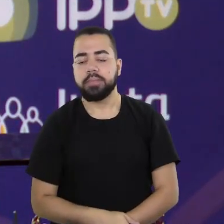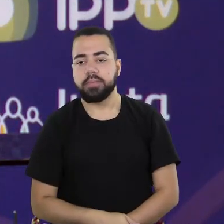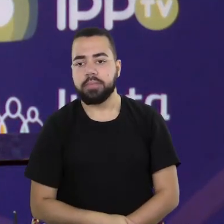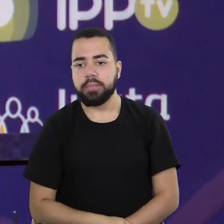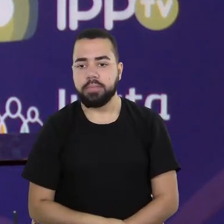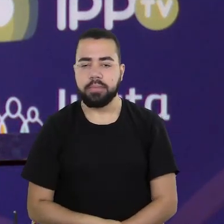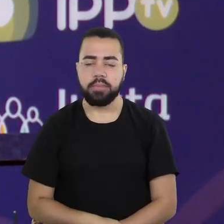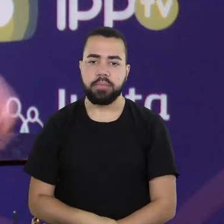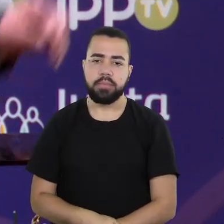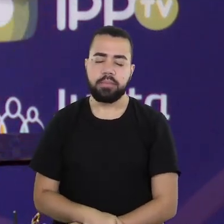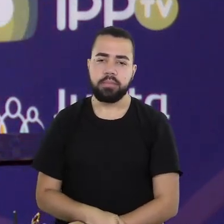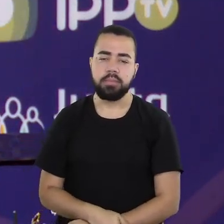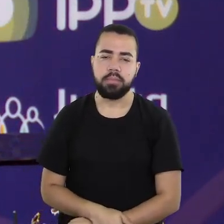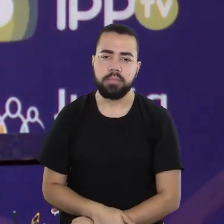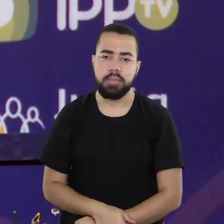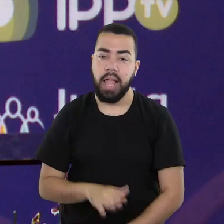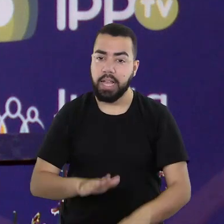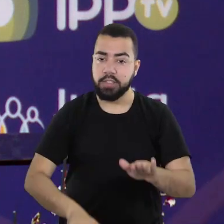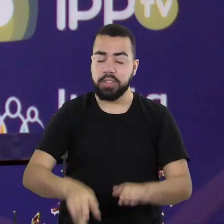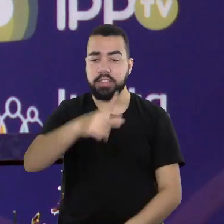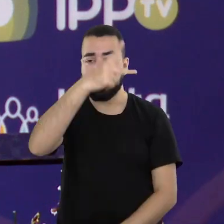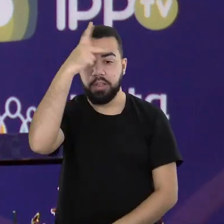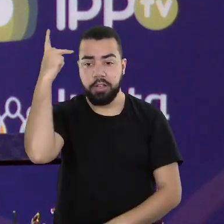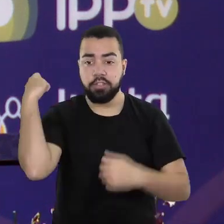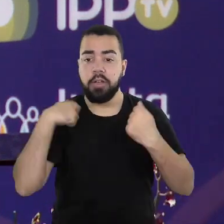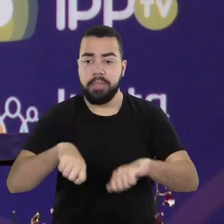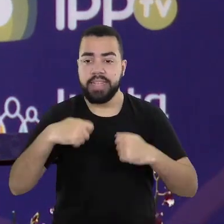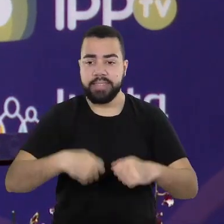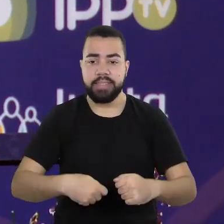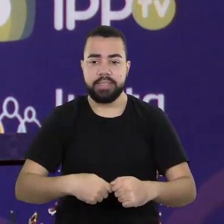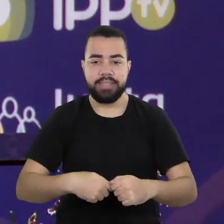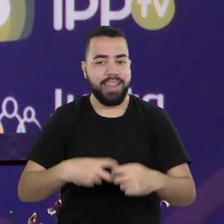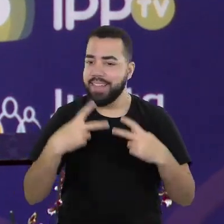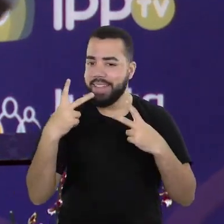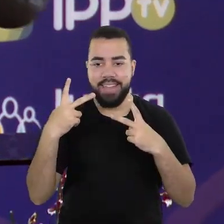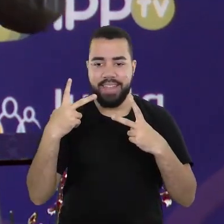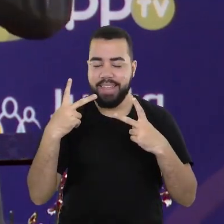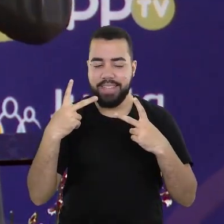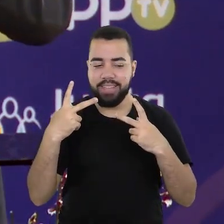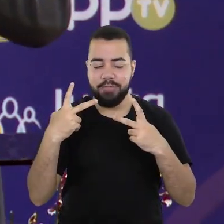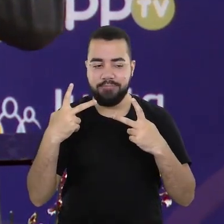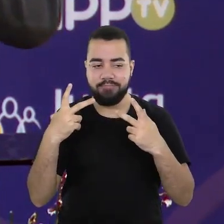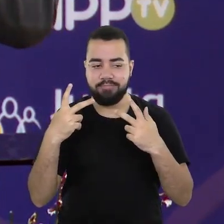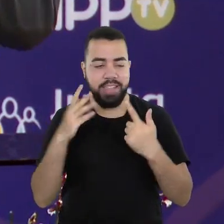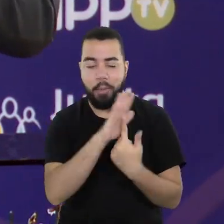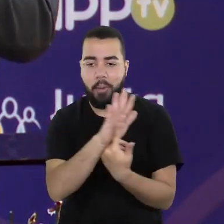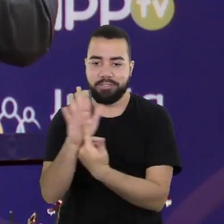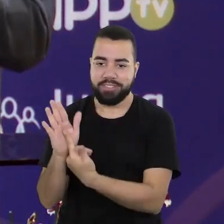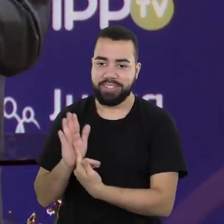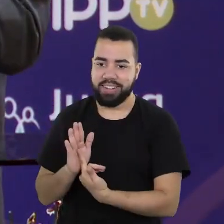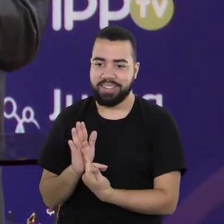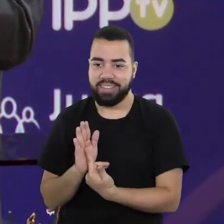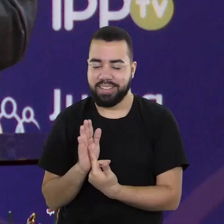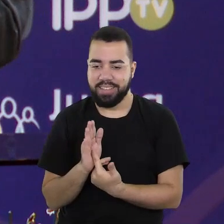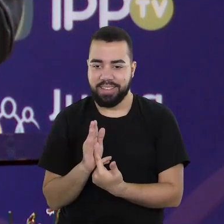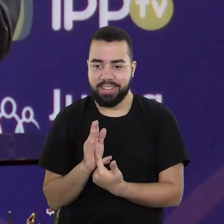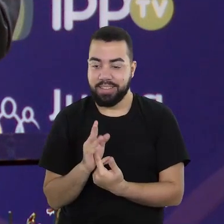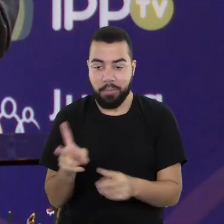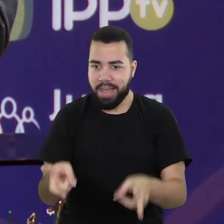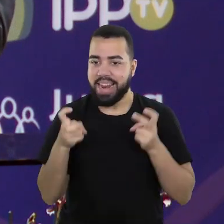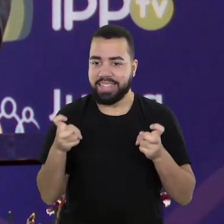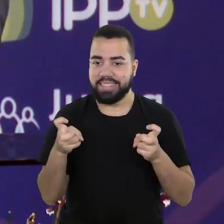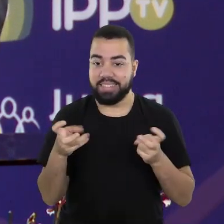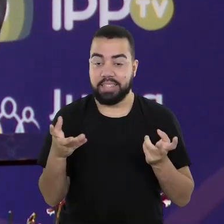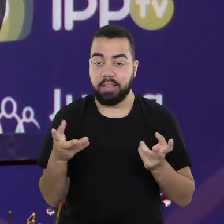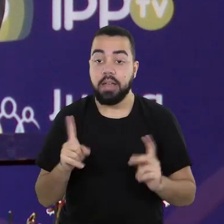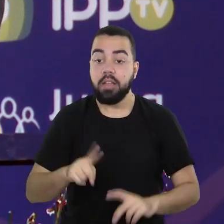nossos olhos. E se elas estão ocultas aos nossos olhos, elas também estão ocultas ao nosso coração. Porque aquilo que os